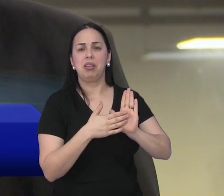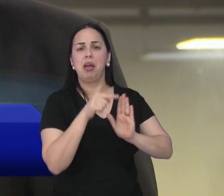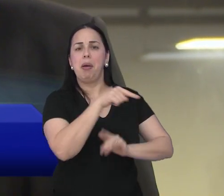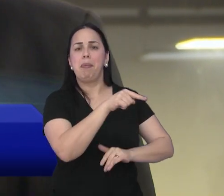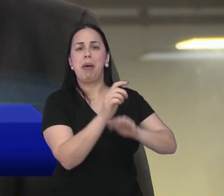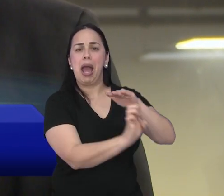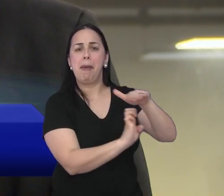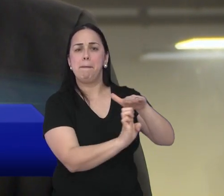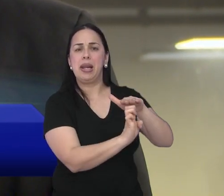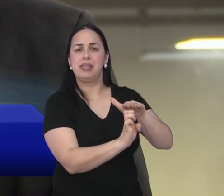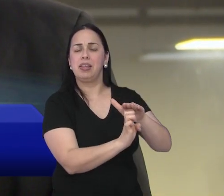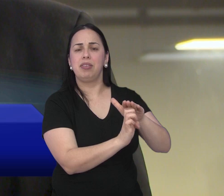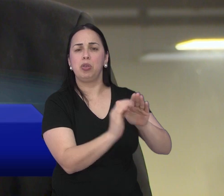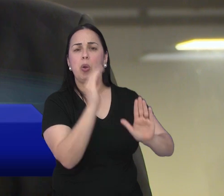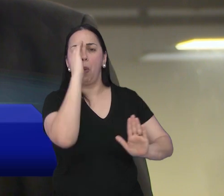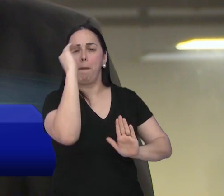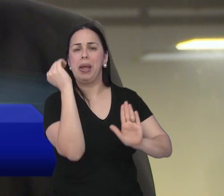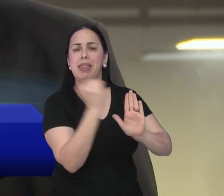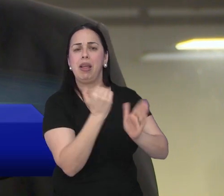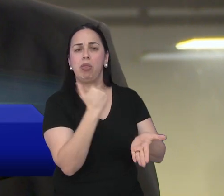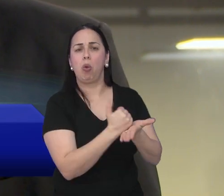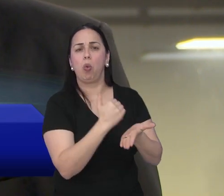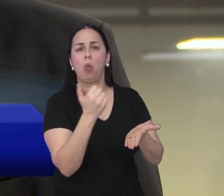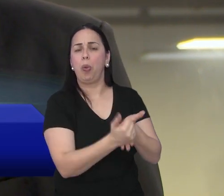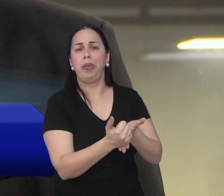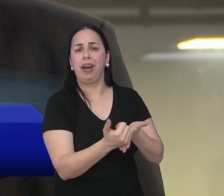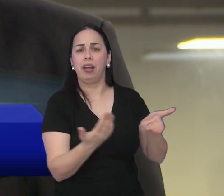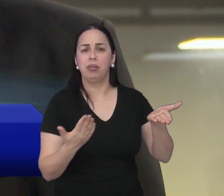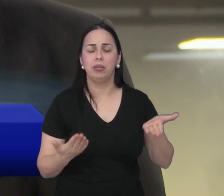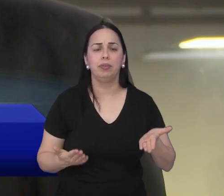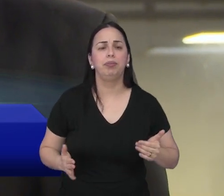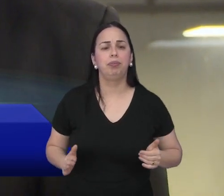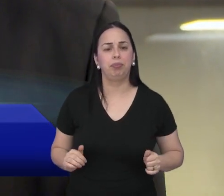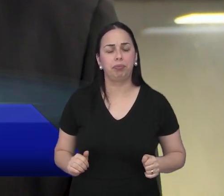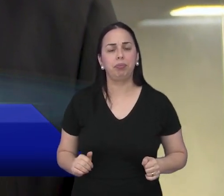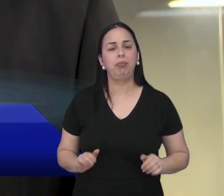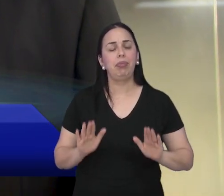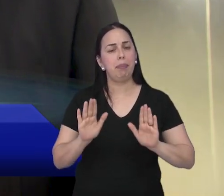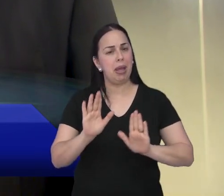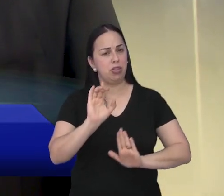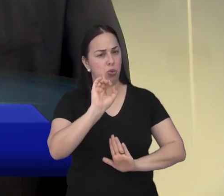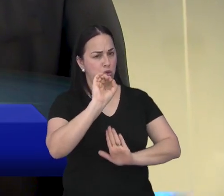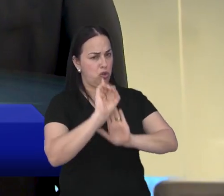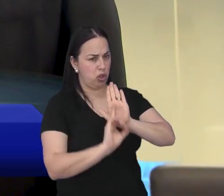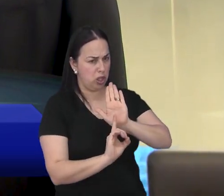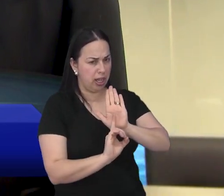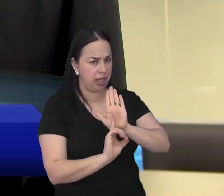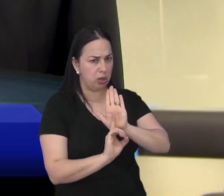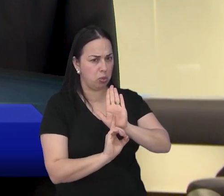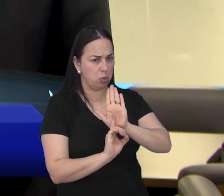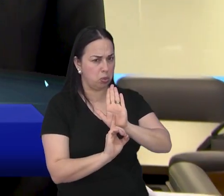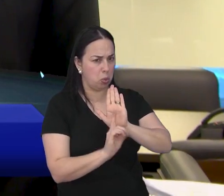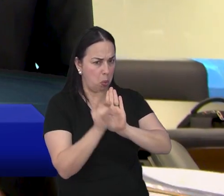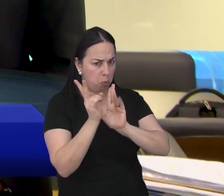rescindido por descumprimento das obrigações pelo empregador. E são mantidos